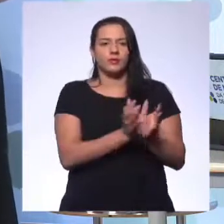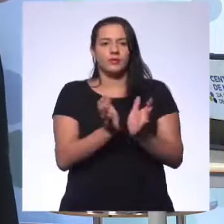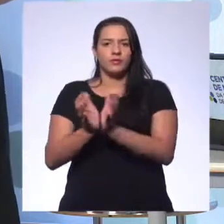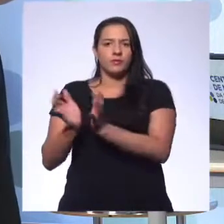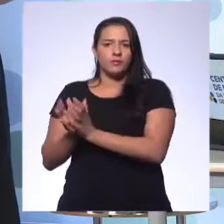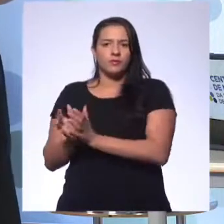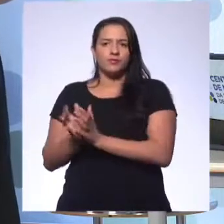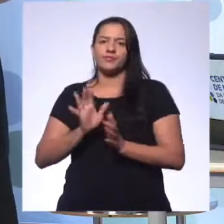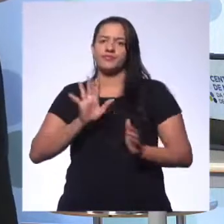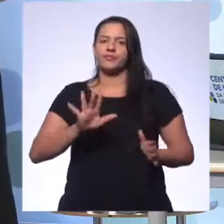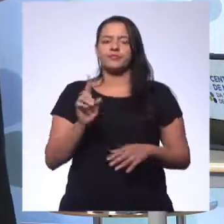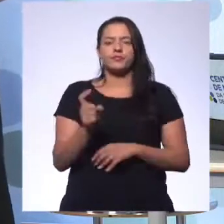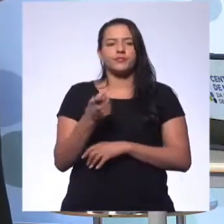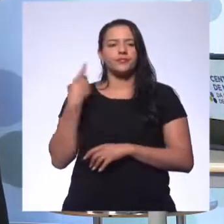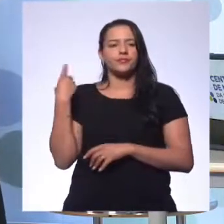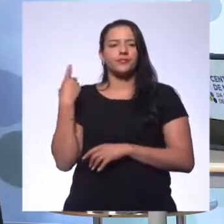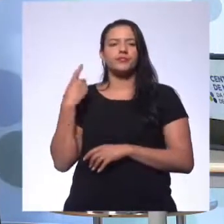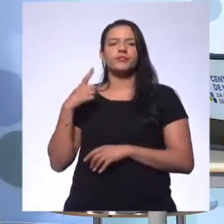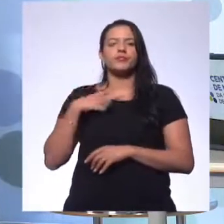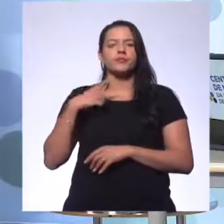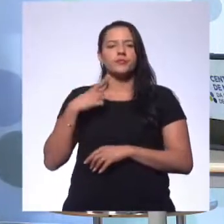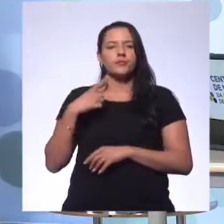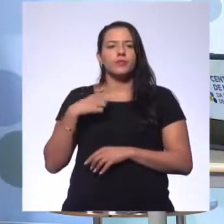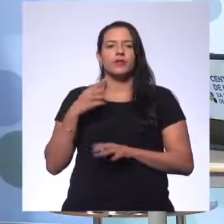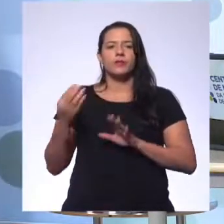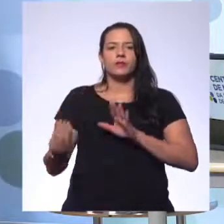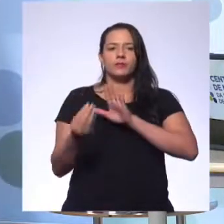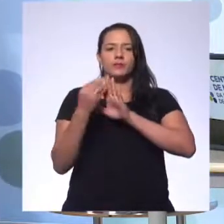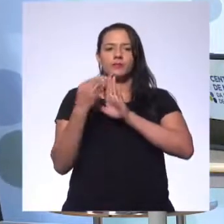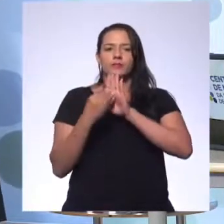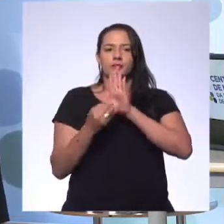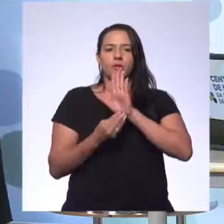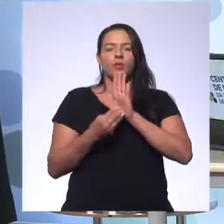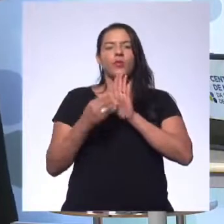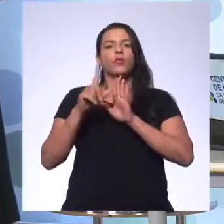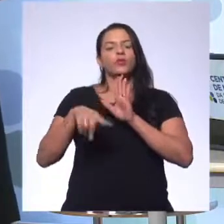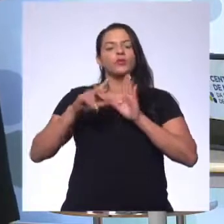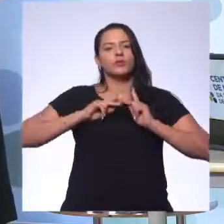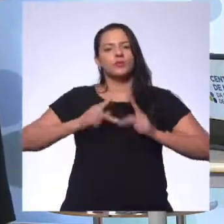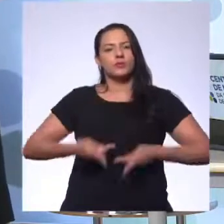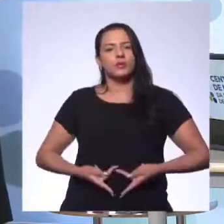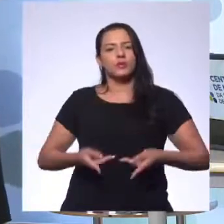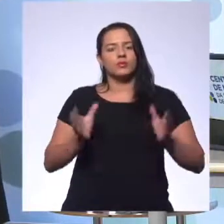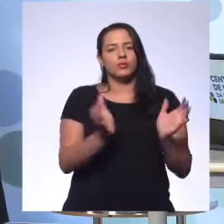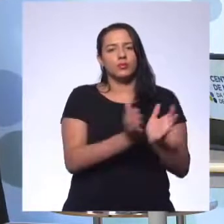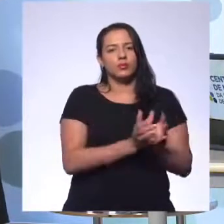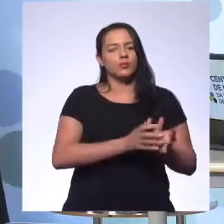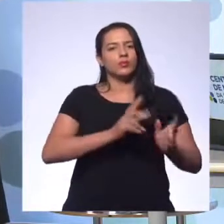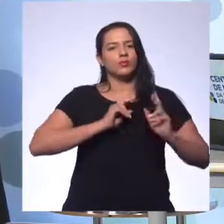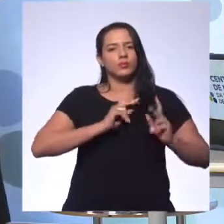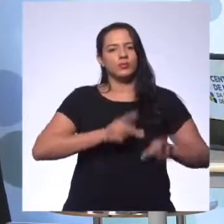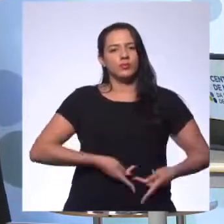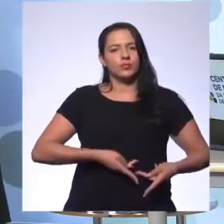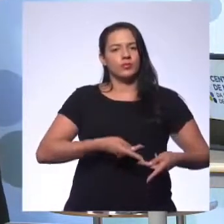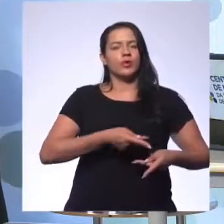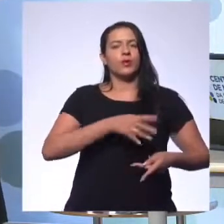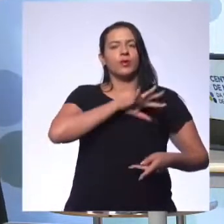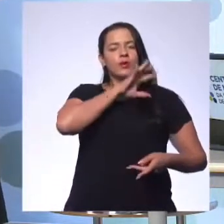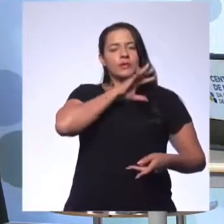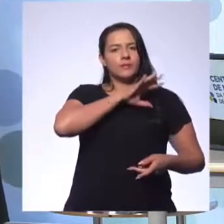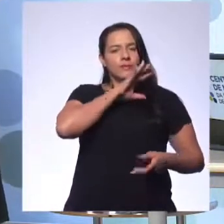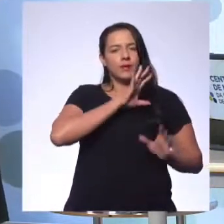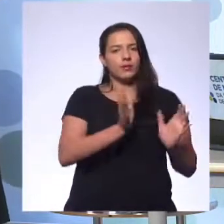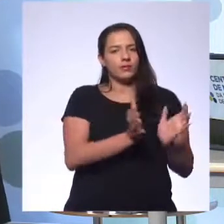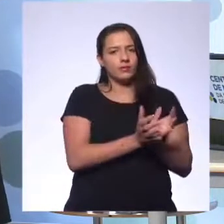antes a gente tinha um determinado critério para colocar o ser humano no reino animal, hoje a gente utiliza de outros critérios,